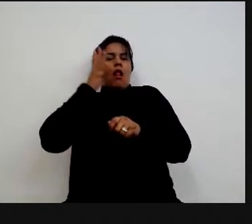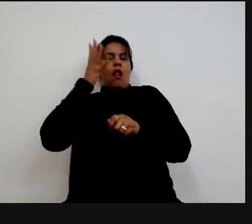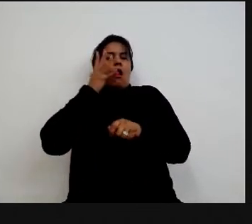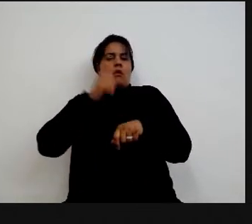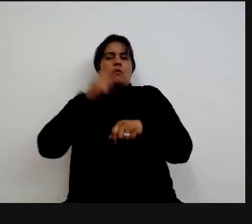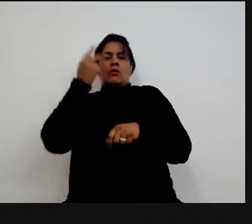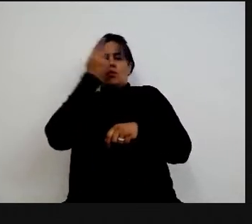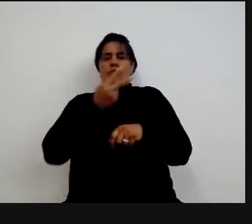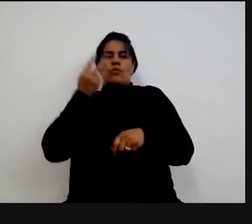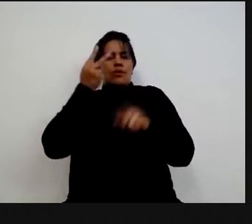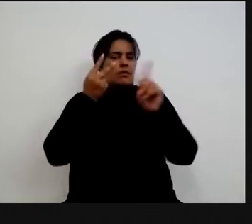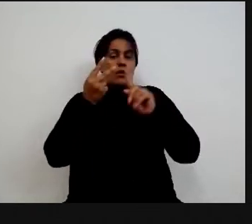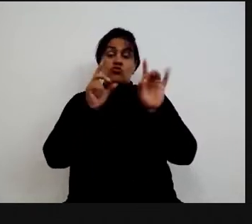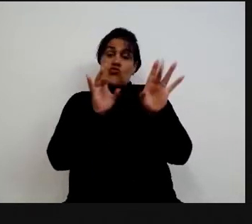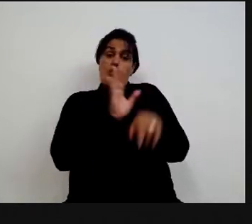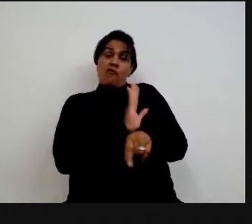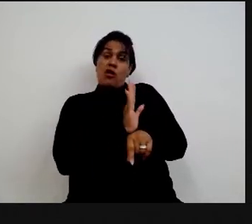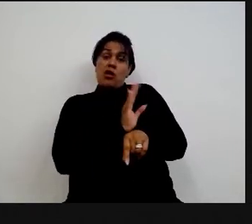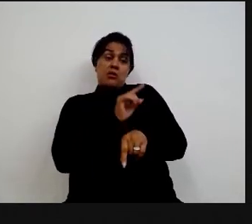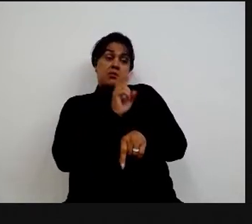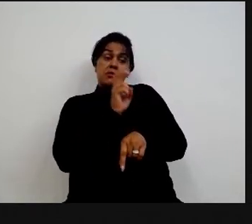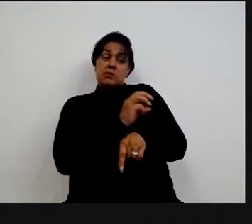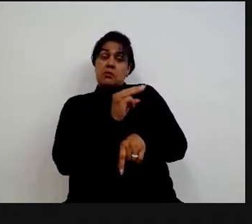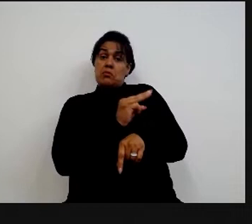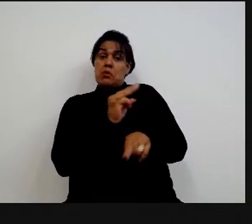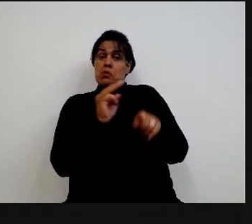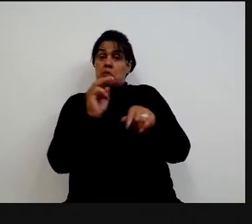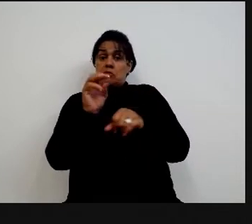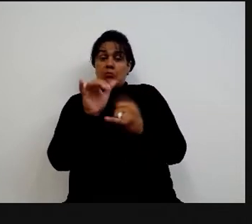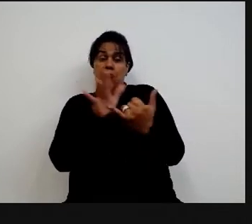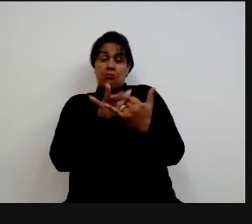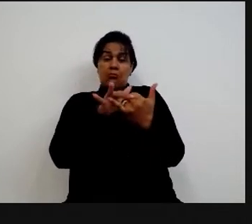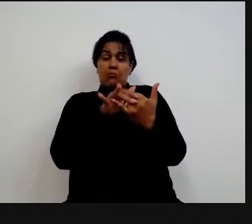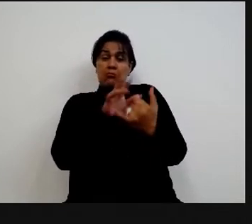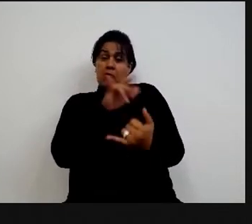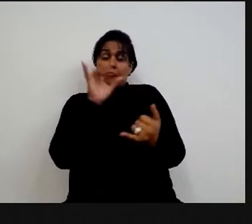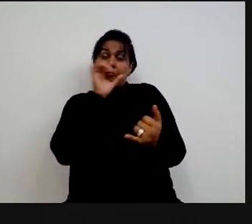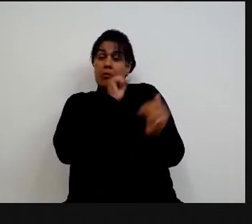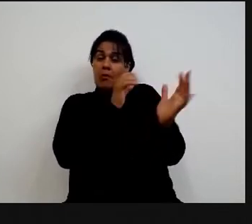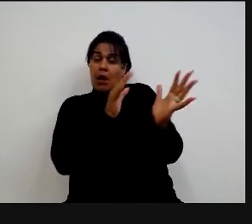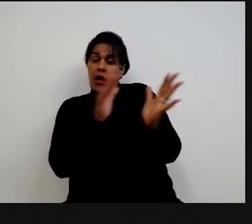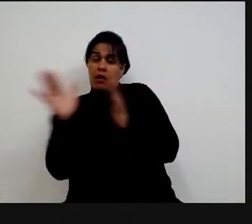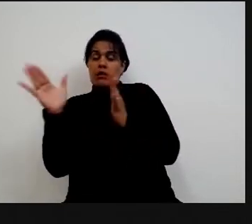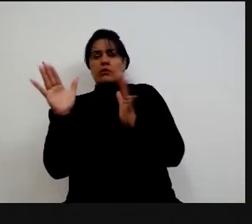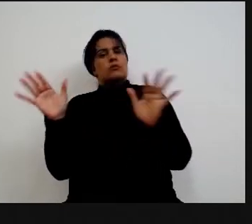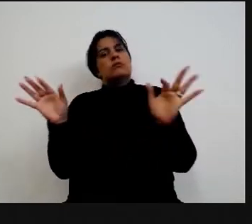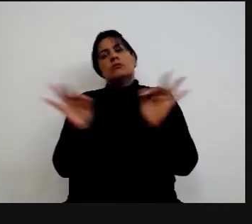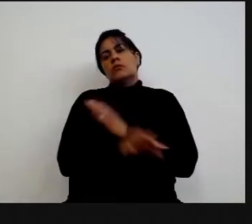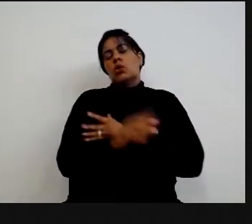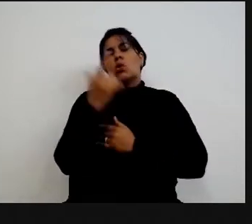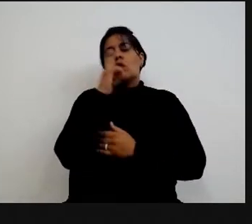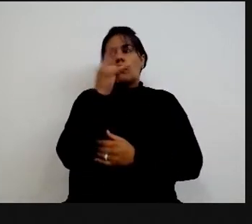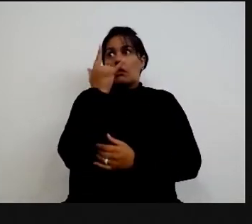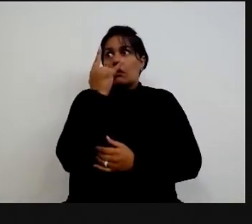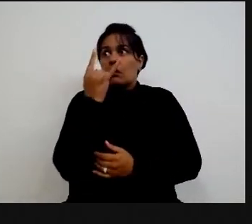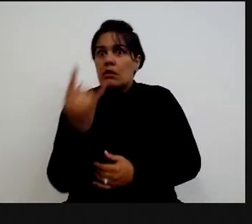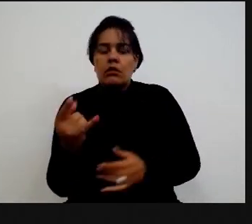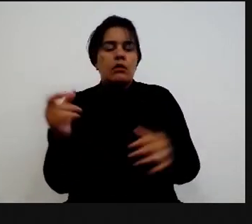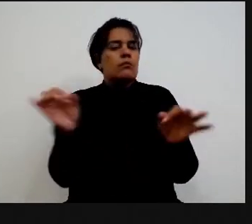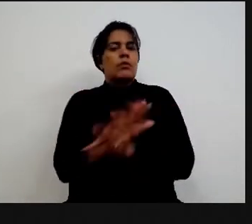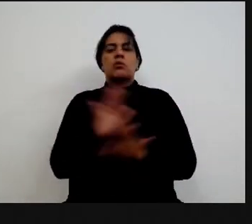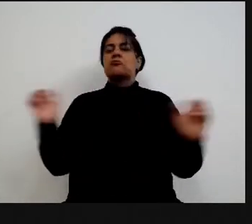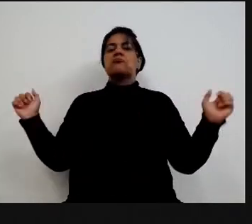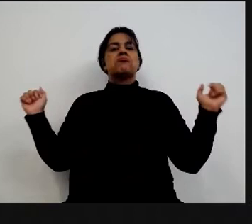posso fazer o videozinho de 5 minutos que eu falei lá do YouTube, que vai numa velocidade muito maior e talvez atraia a